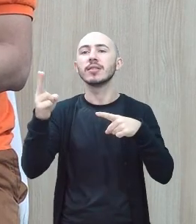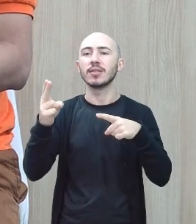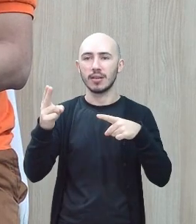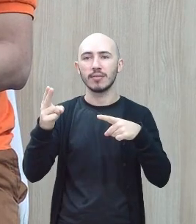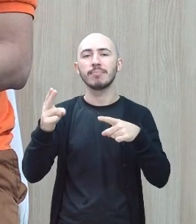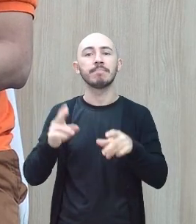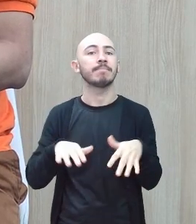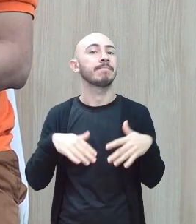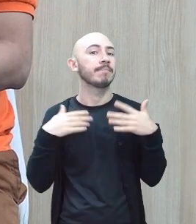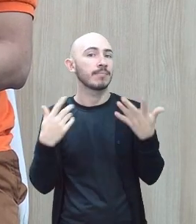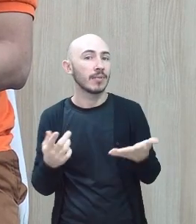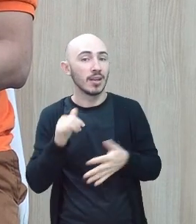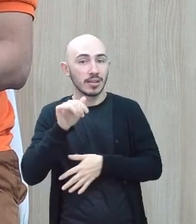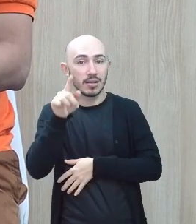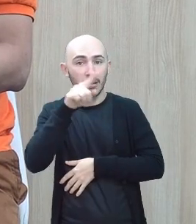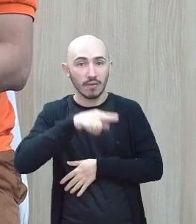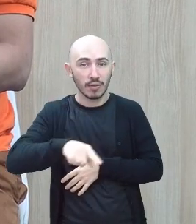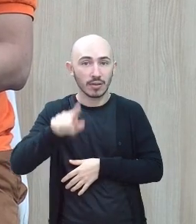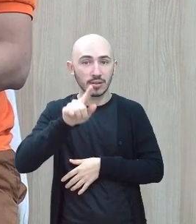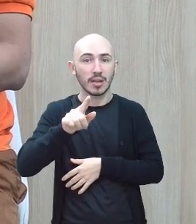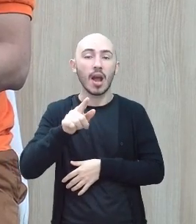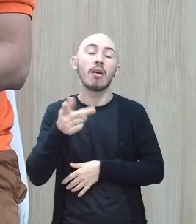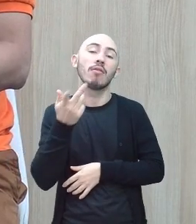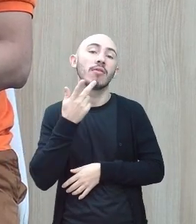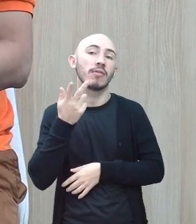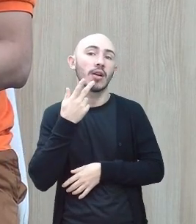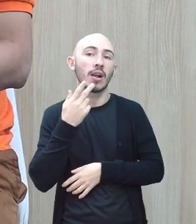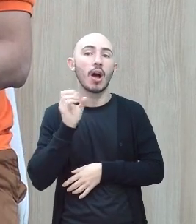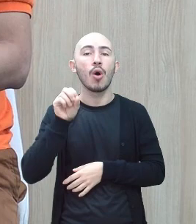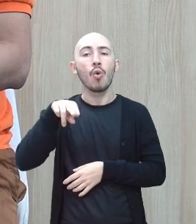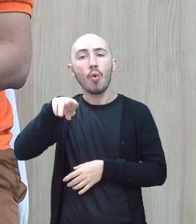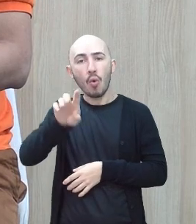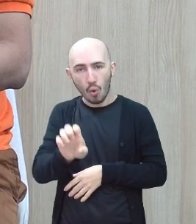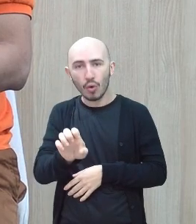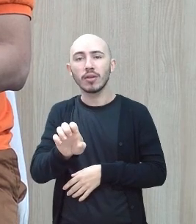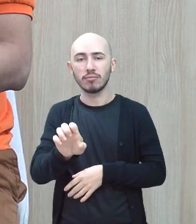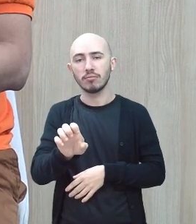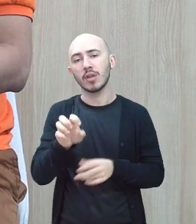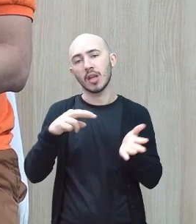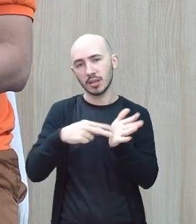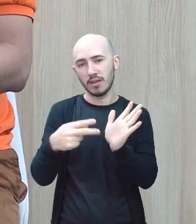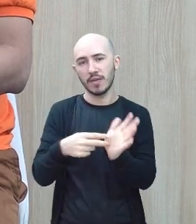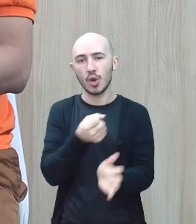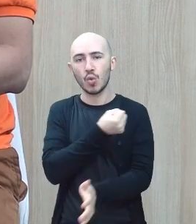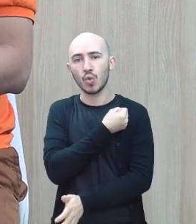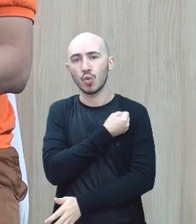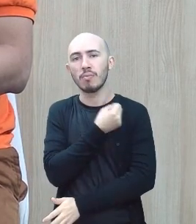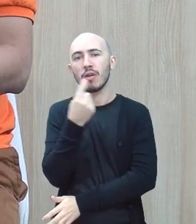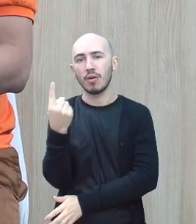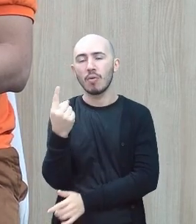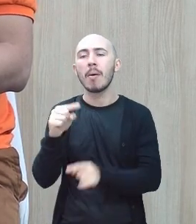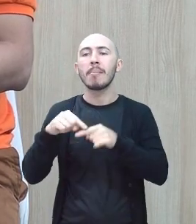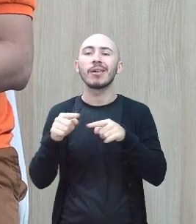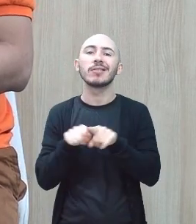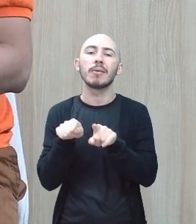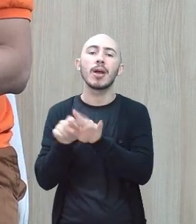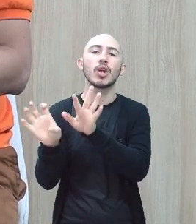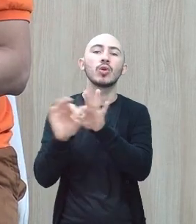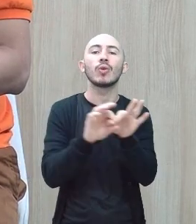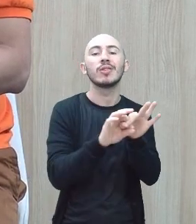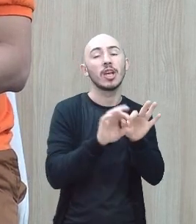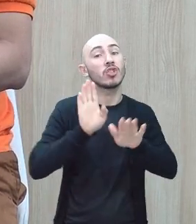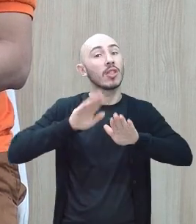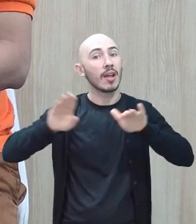won. Então, quando você diz one, você está dizendo número 1, mas dependendo do contexto, você dizendo won também pode significar